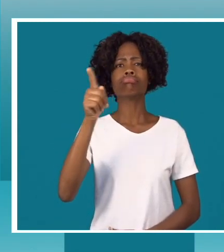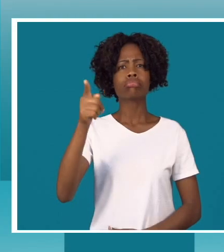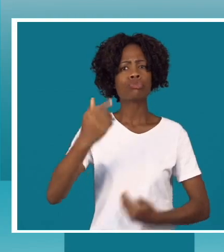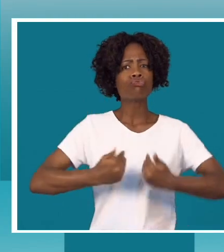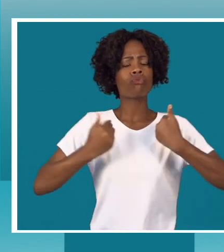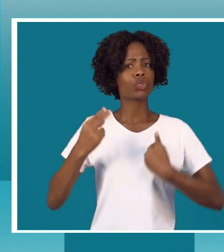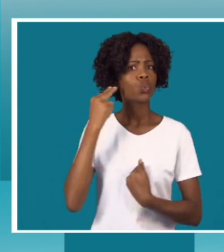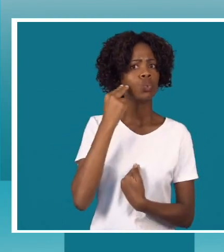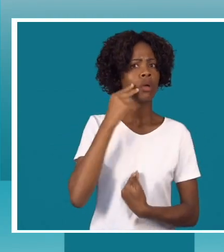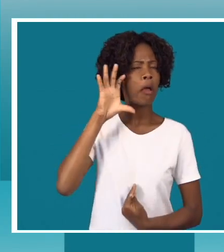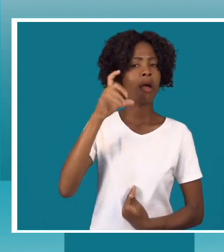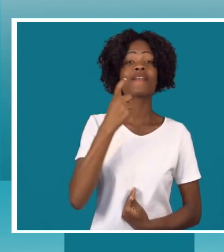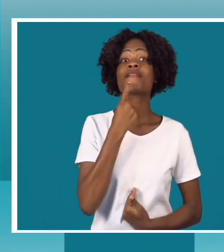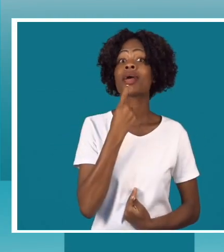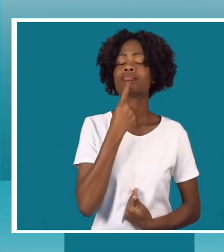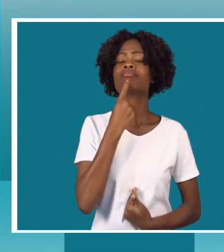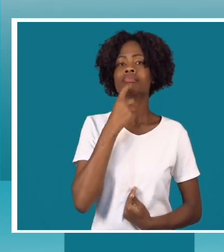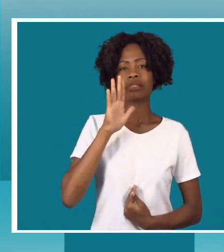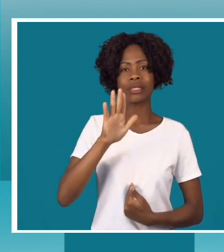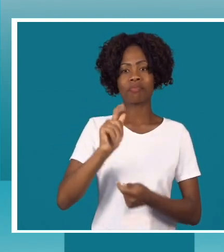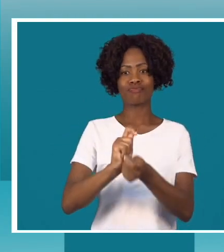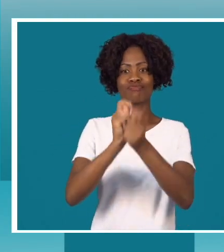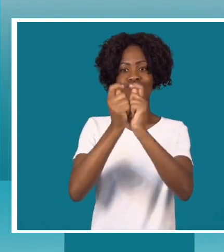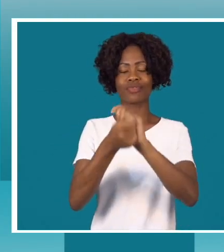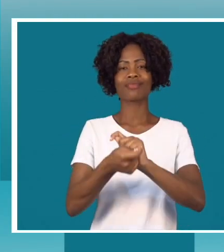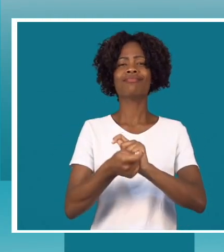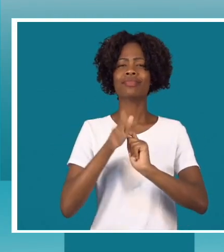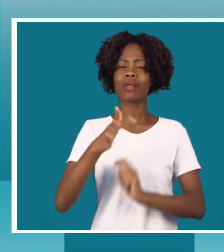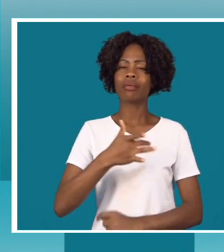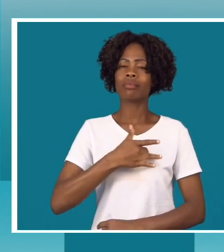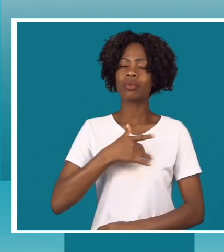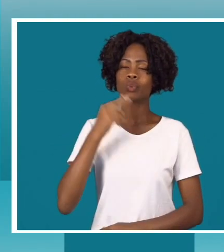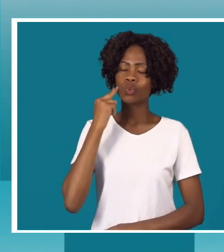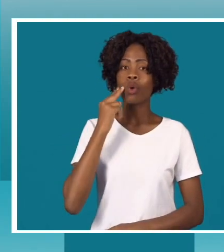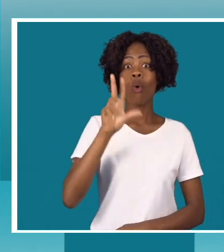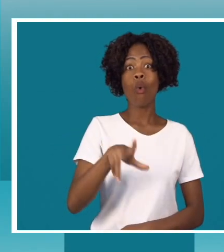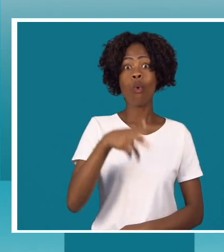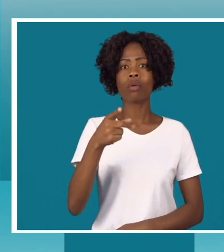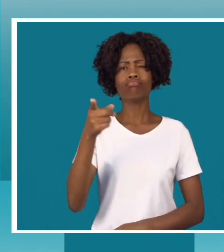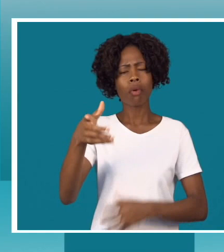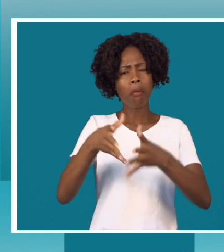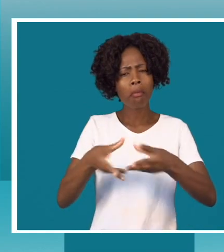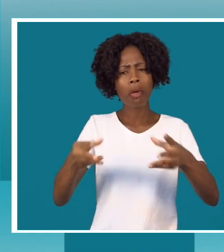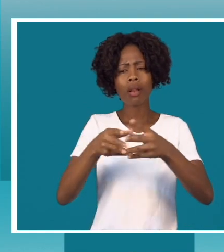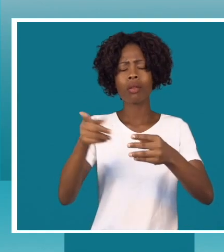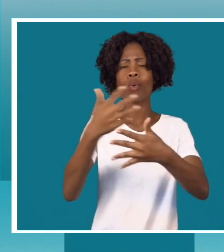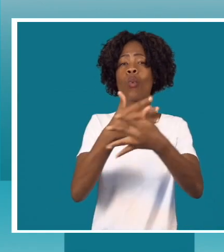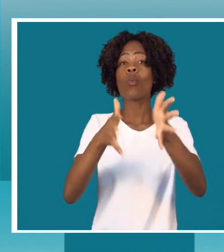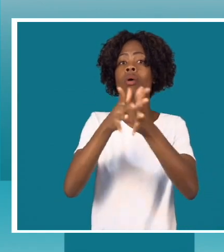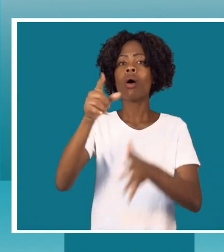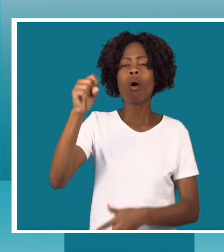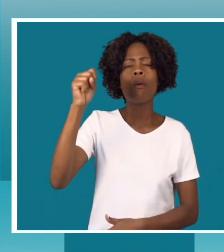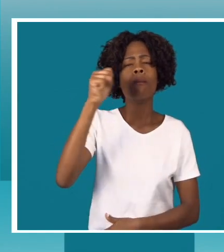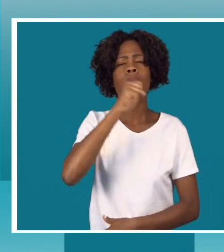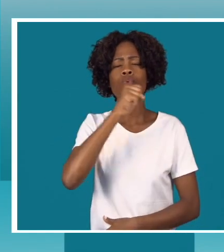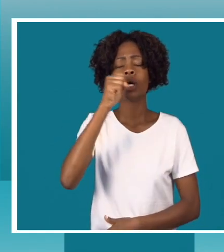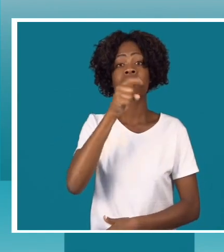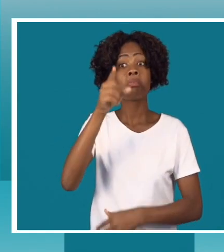encontrou para transmitir os seus sentimentos a outros surdos. Com recurso à língua de sinais, o rapper